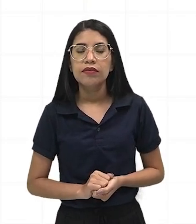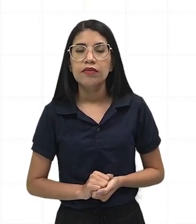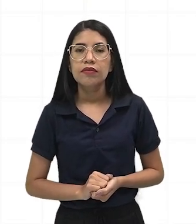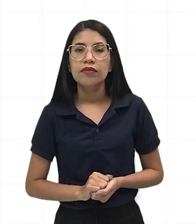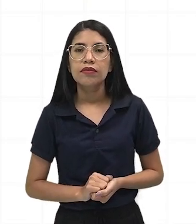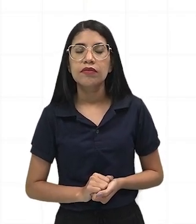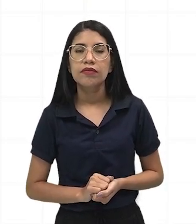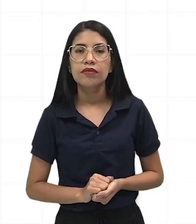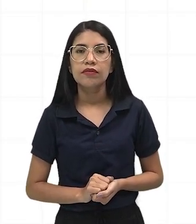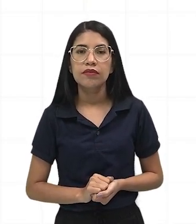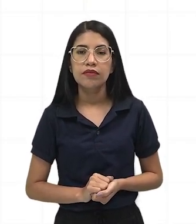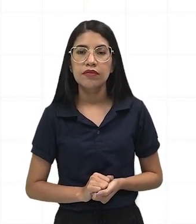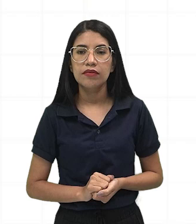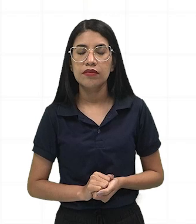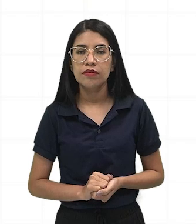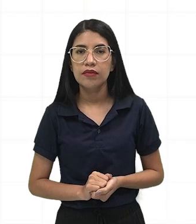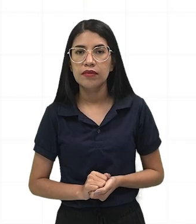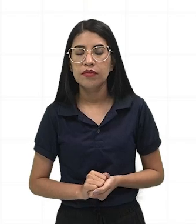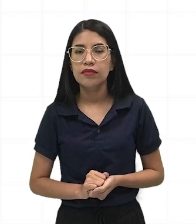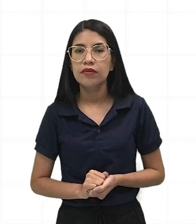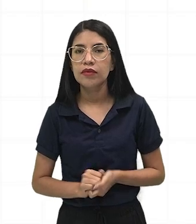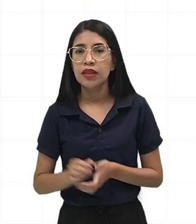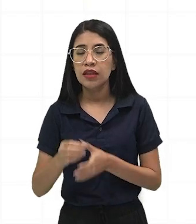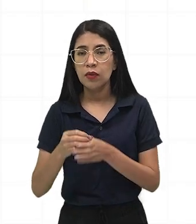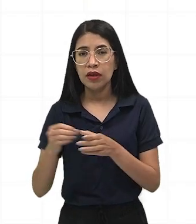tá? Esses serão